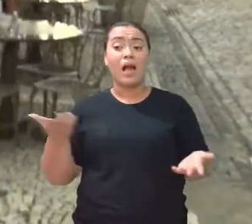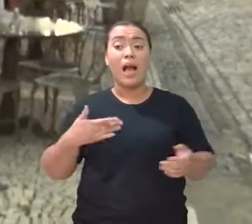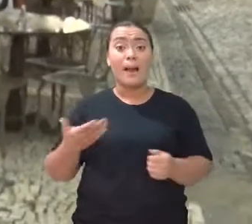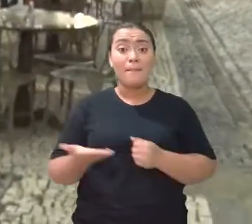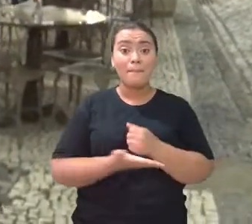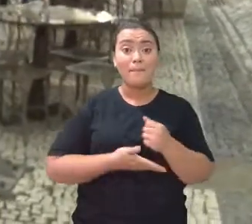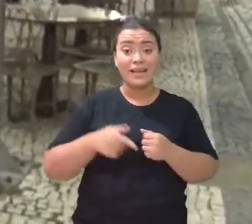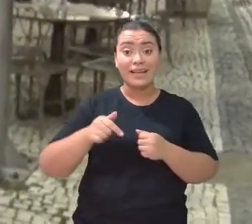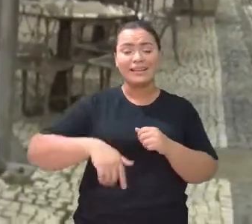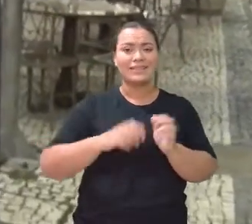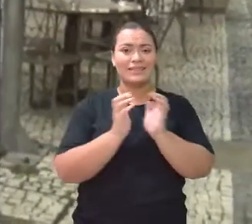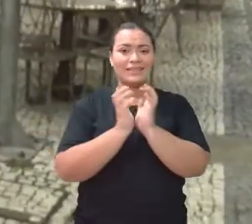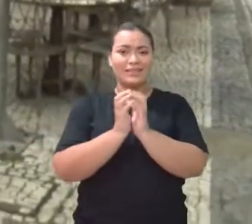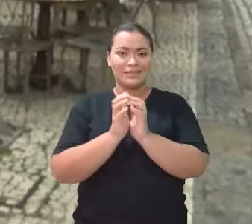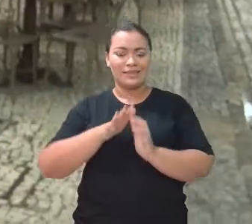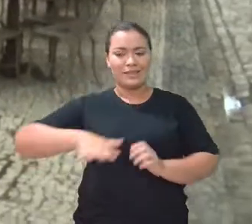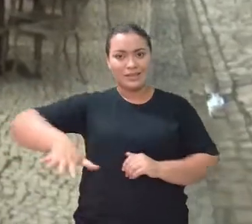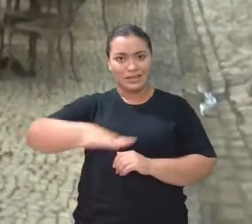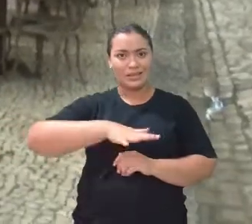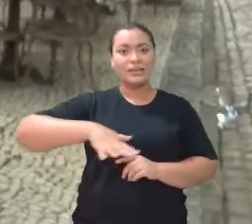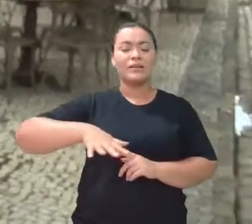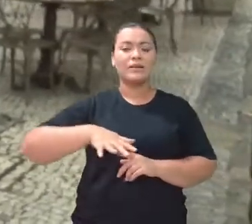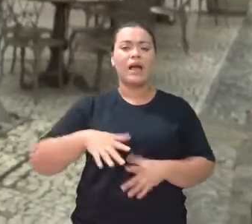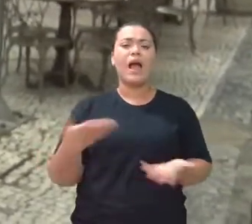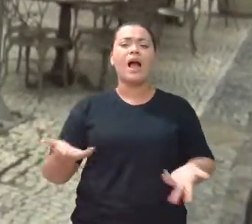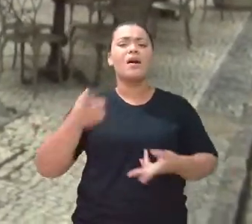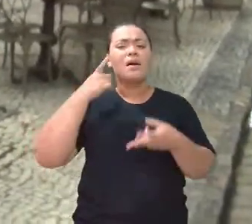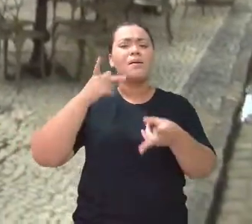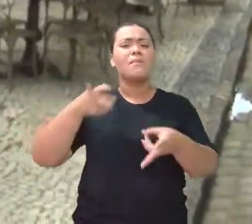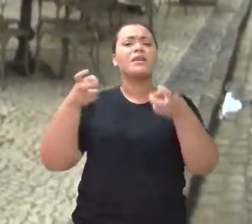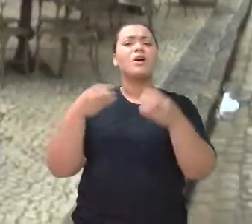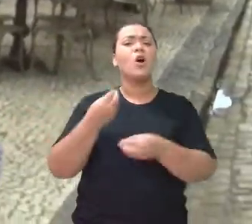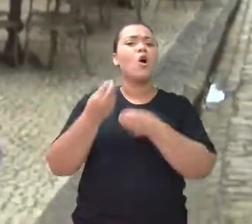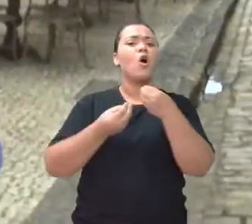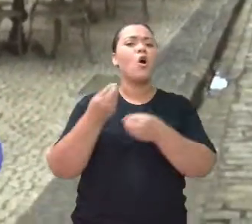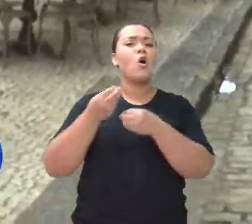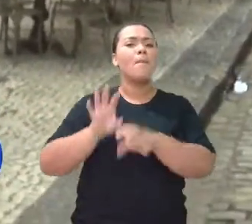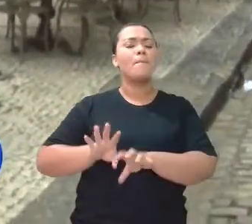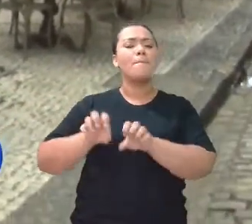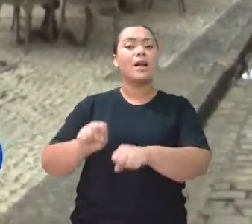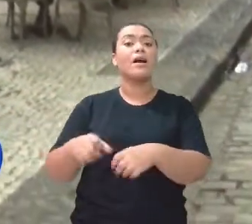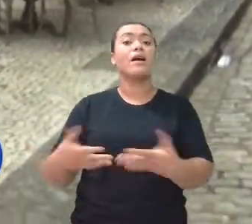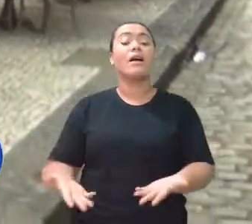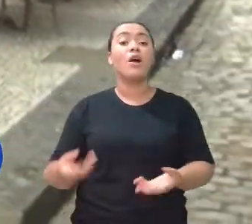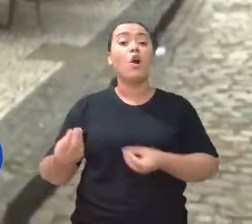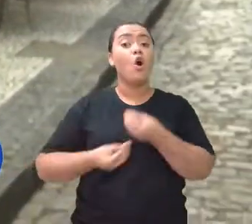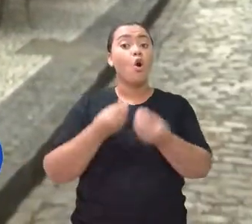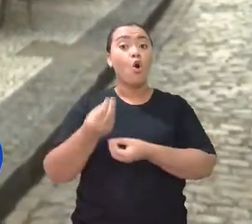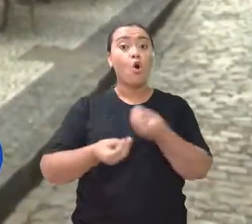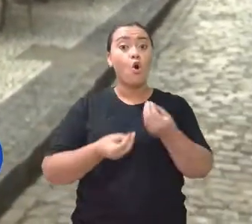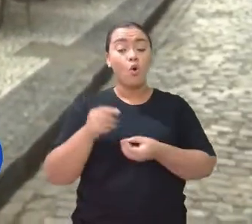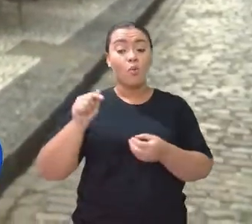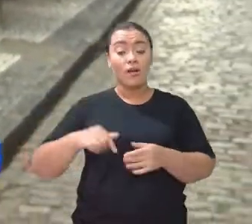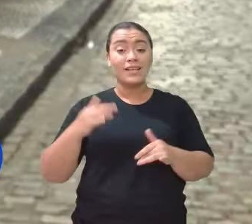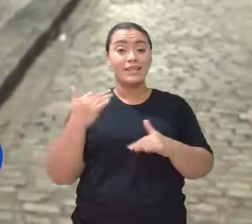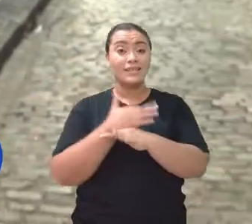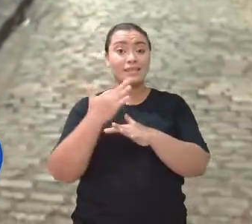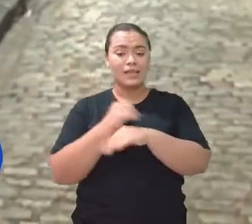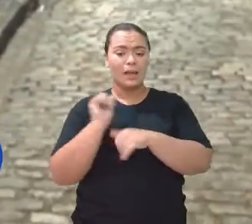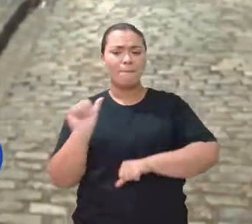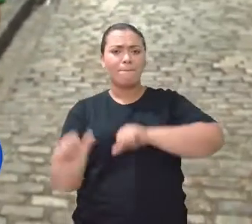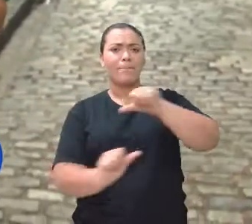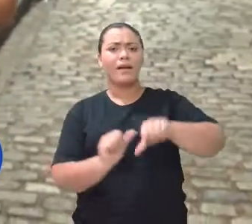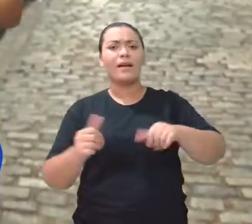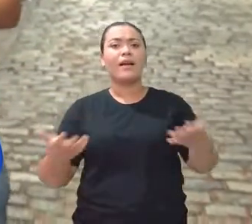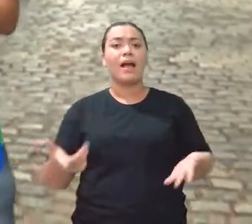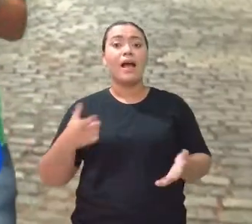né? O sítio da nossa cidade, vamos agora perceber como ela foi ocupada, como essa cidade ela se transformou, para entender